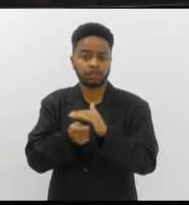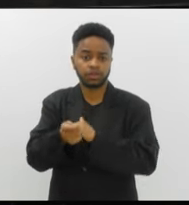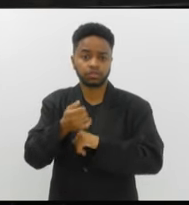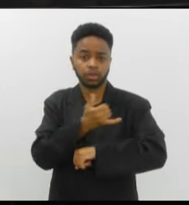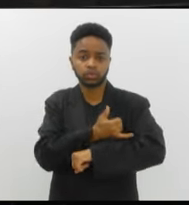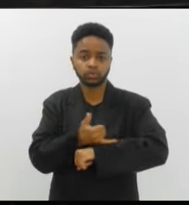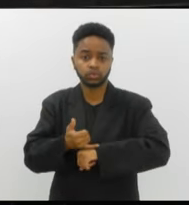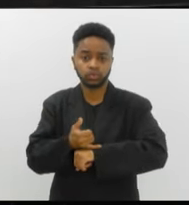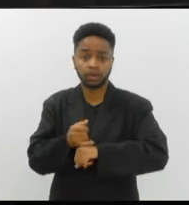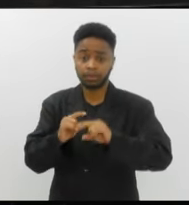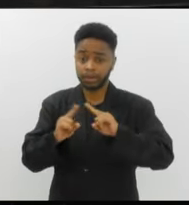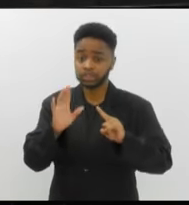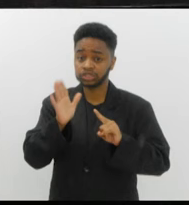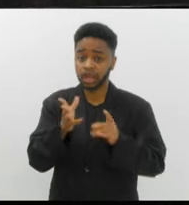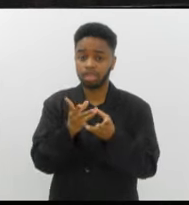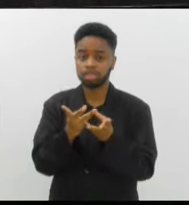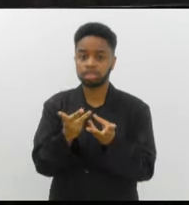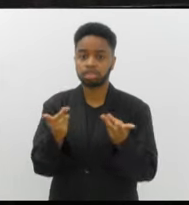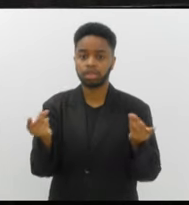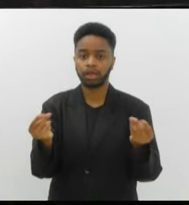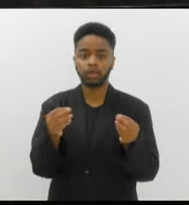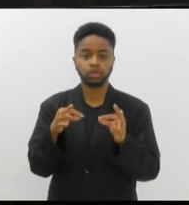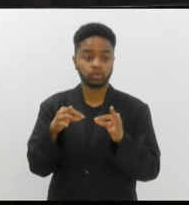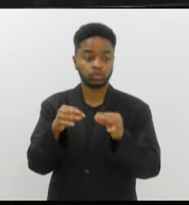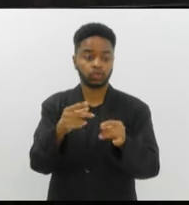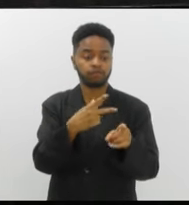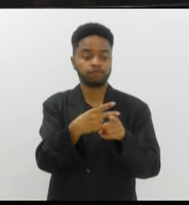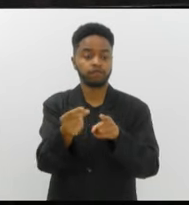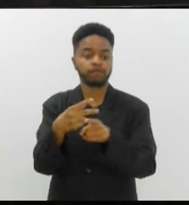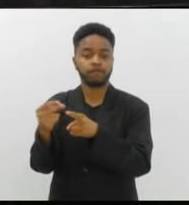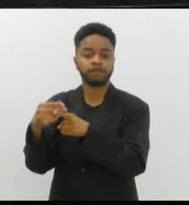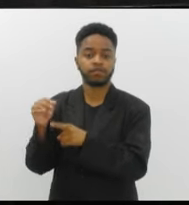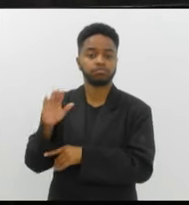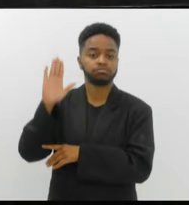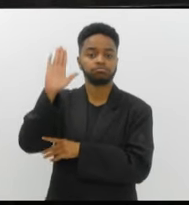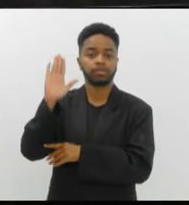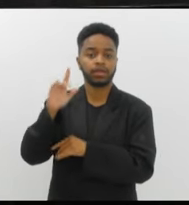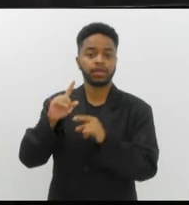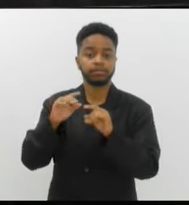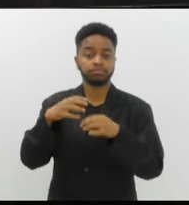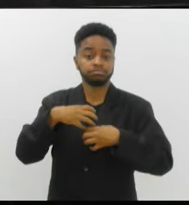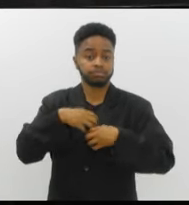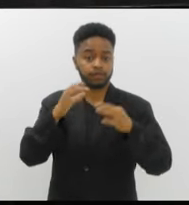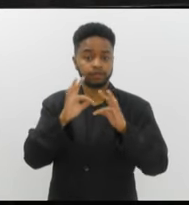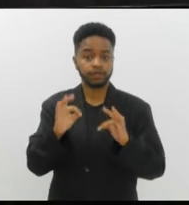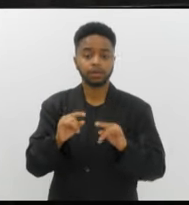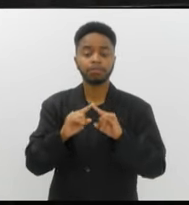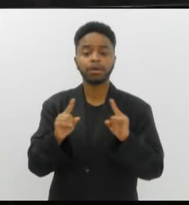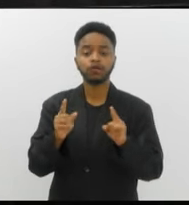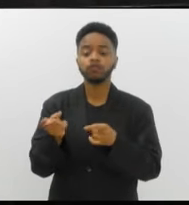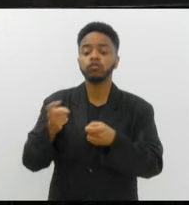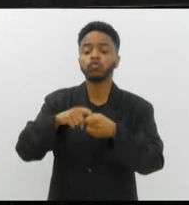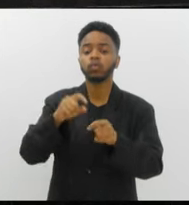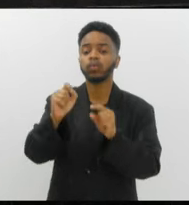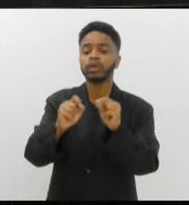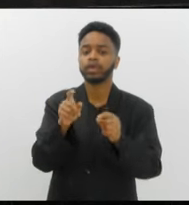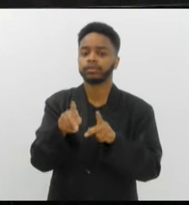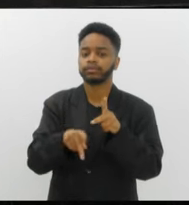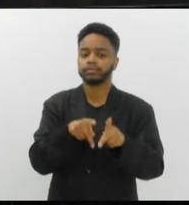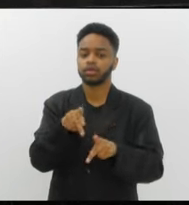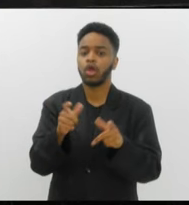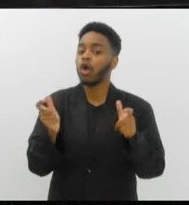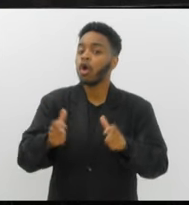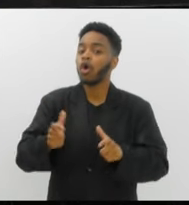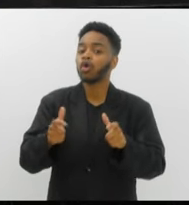esvaíram. Todos ganharam a eleição, ficaram felizes. E o retorno para a população? Cadê